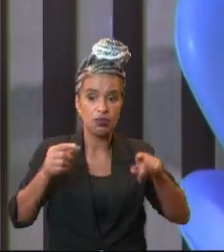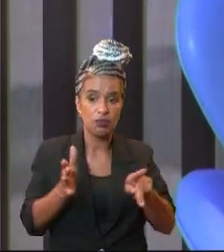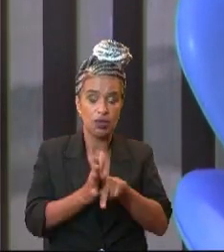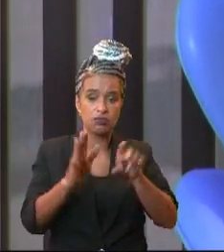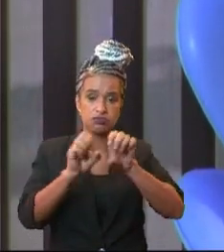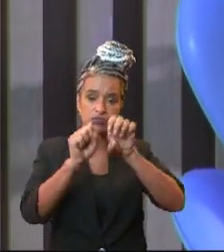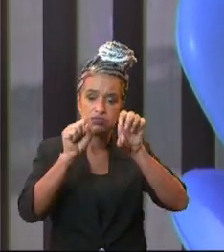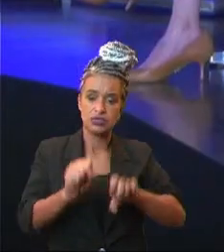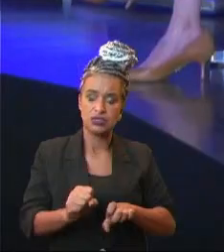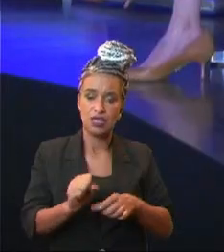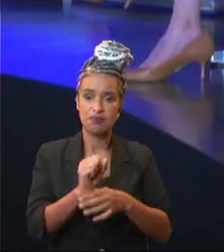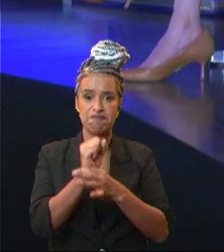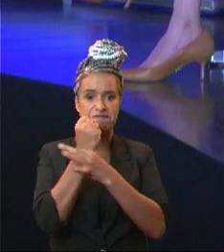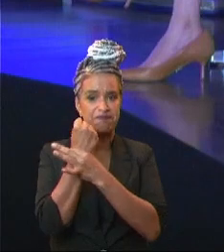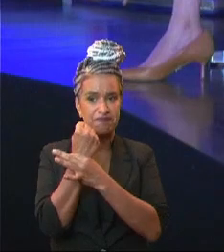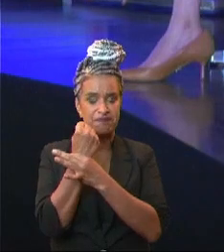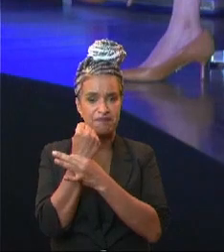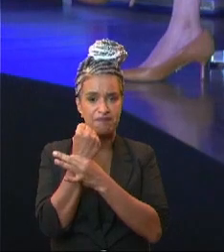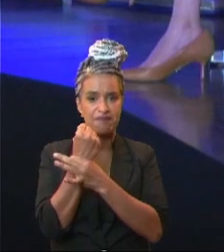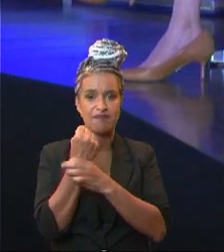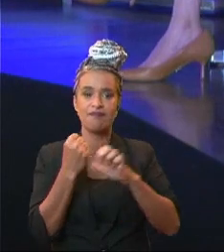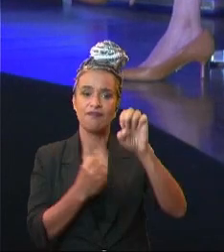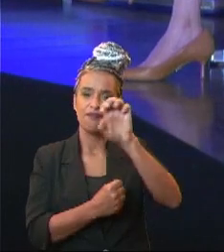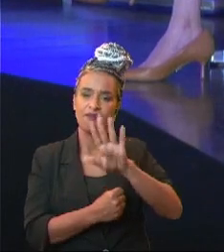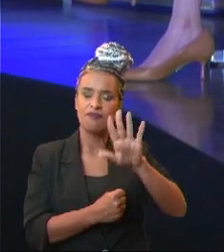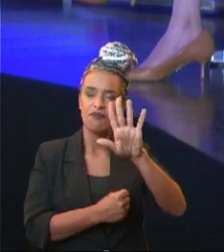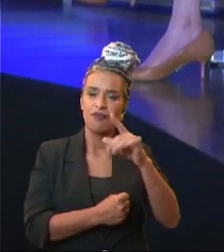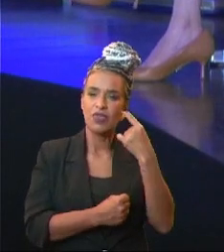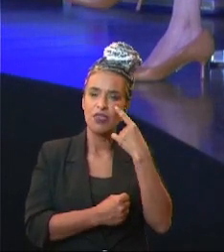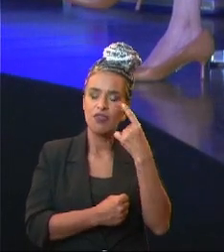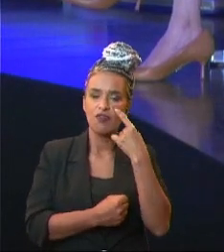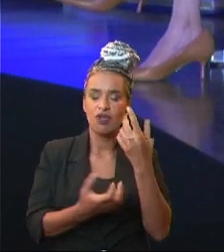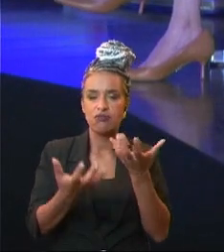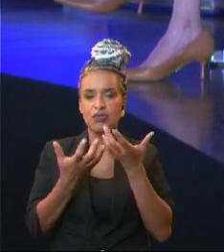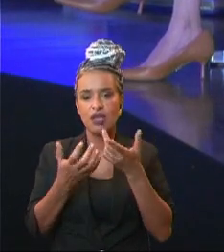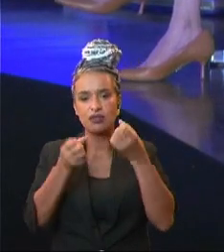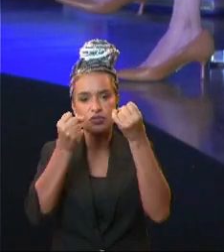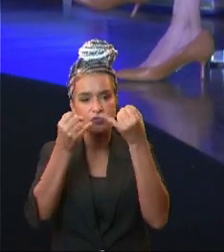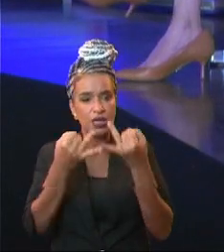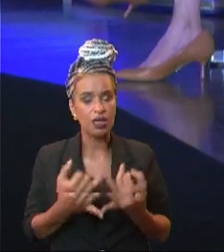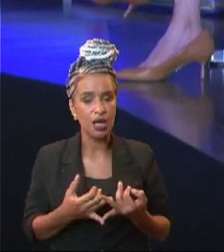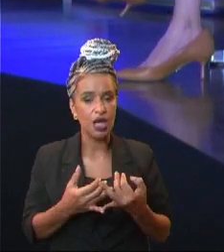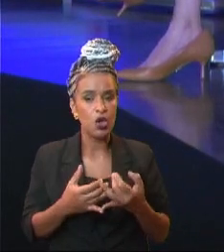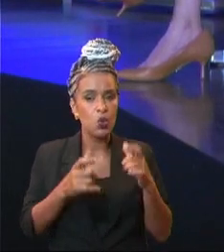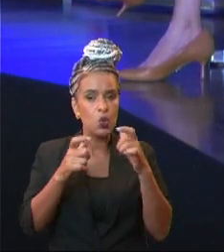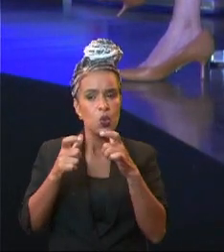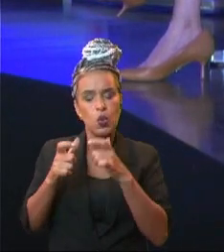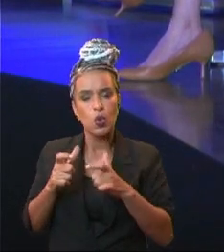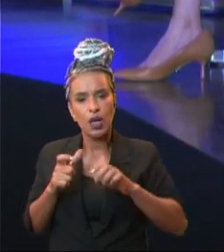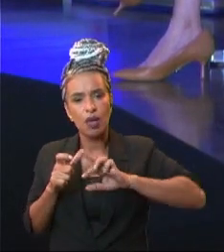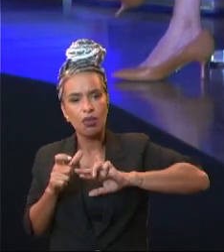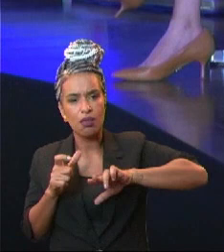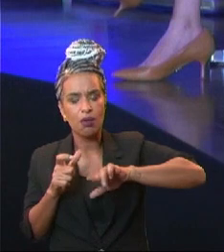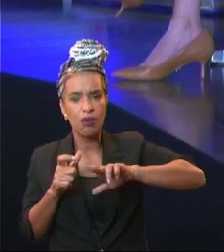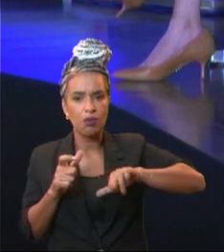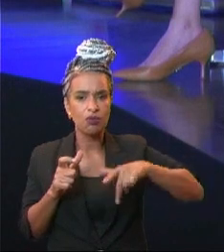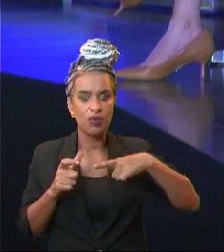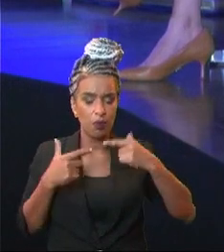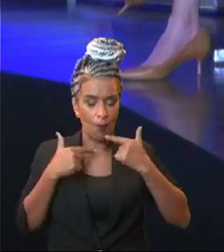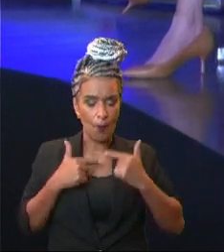sistêmico para a segurança euroatlântica. O que eu quero dizer é que não vem de um lugar